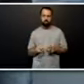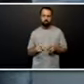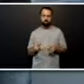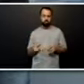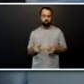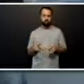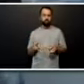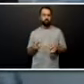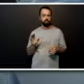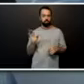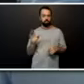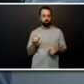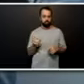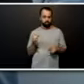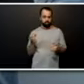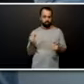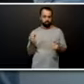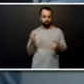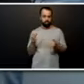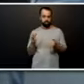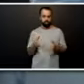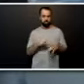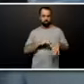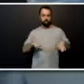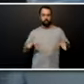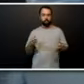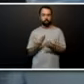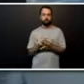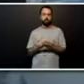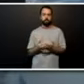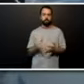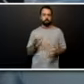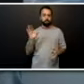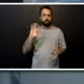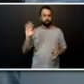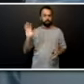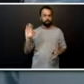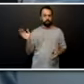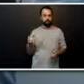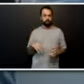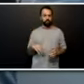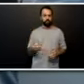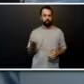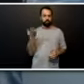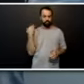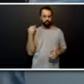essa foi nossa aula de hoje e aguardo vocês na próxima aula.